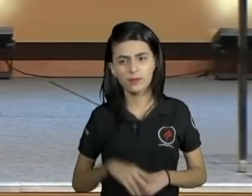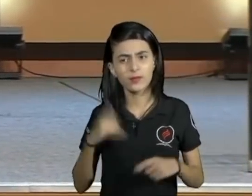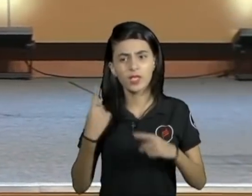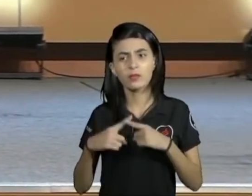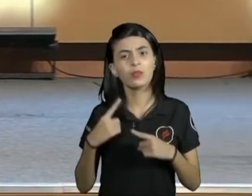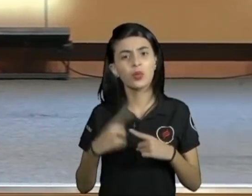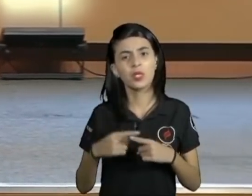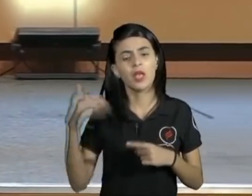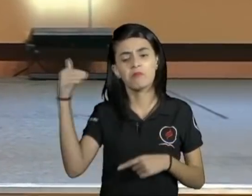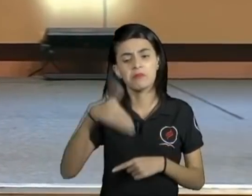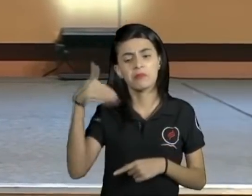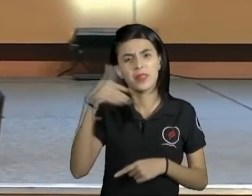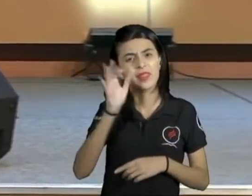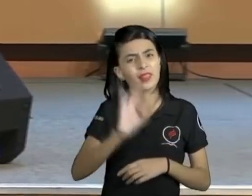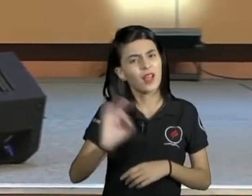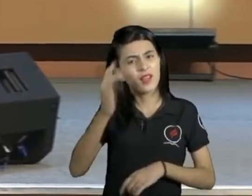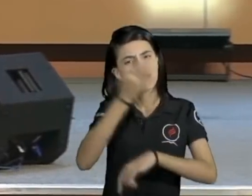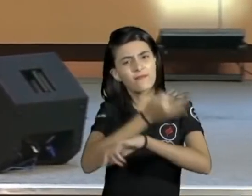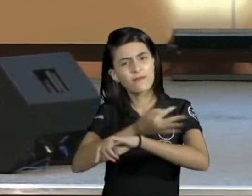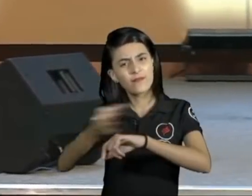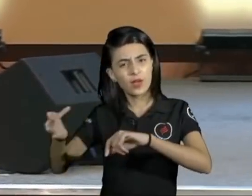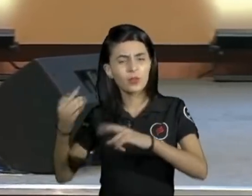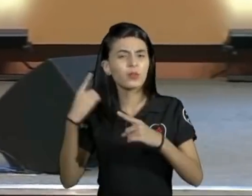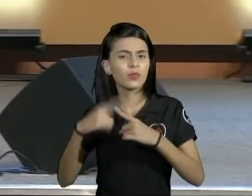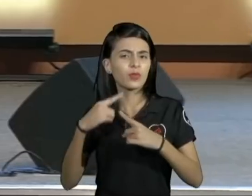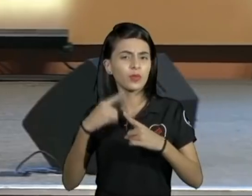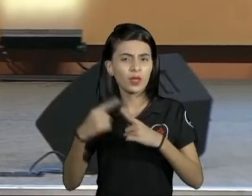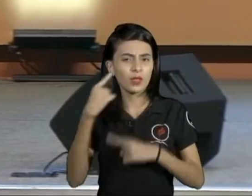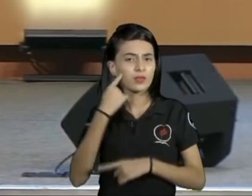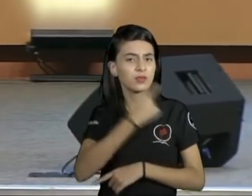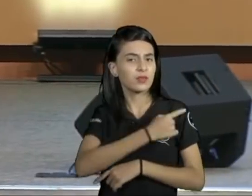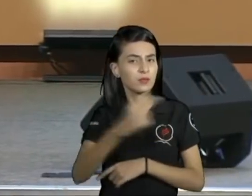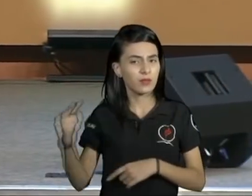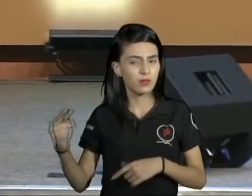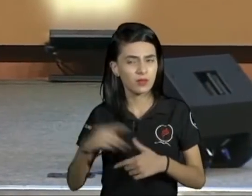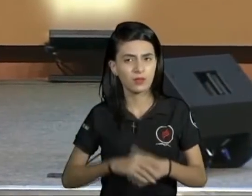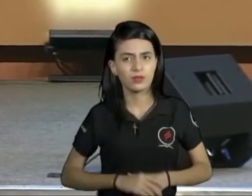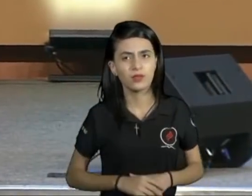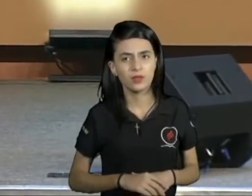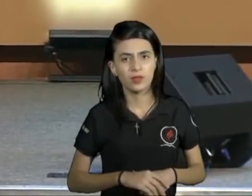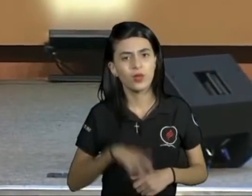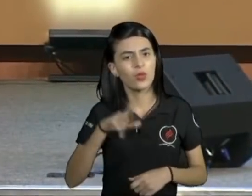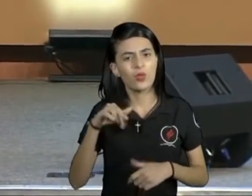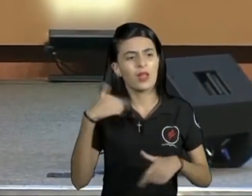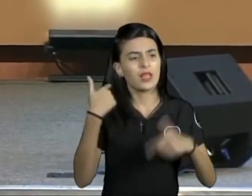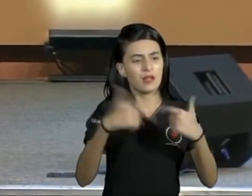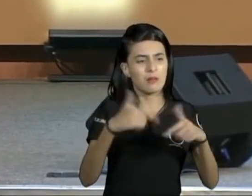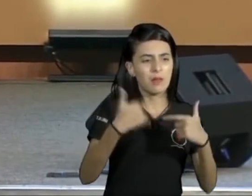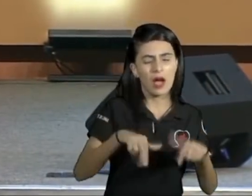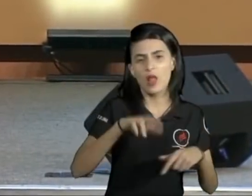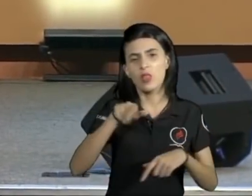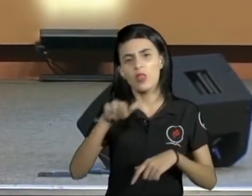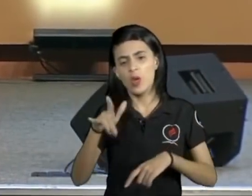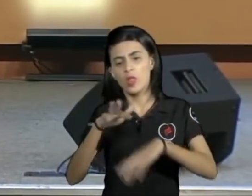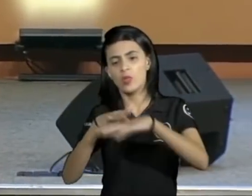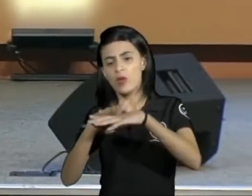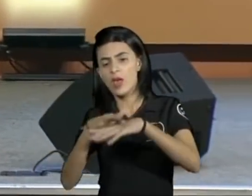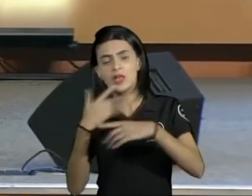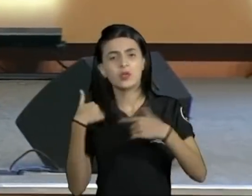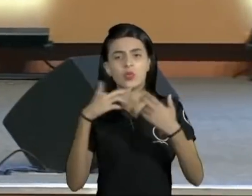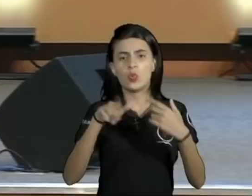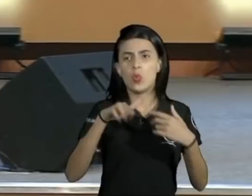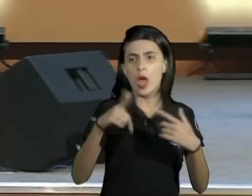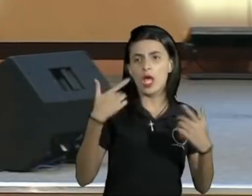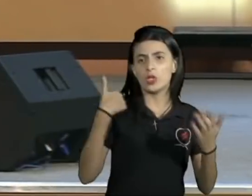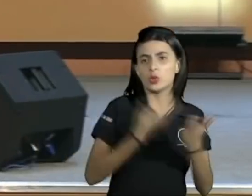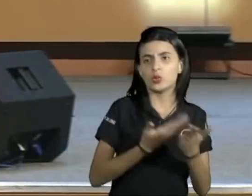muitos não vem a casa de Deus durante a semana não é por trabalho não é por doença não